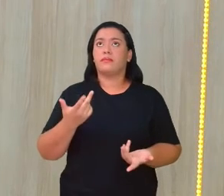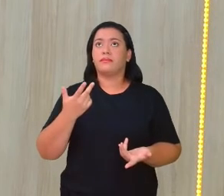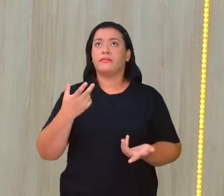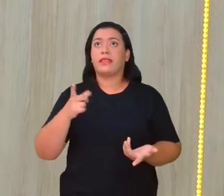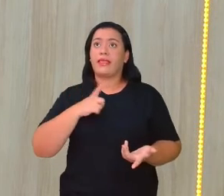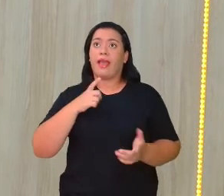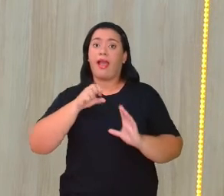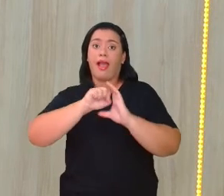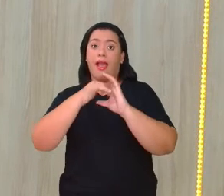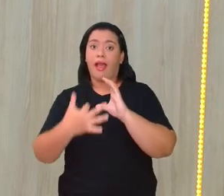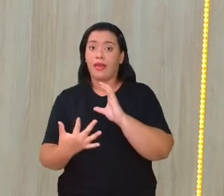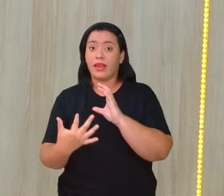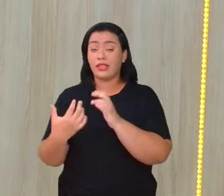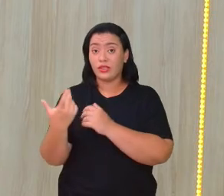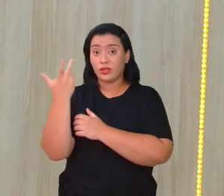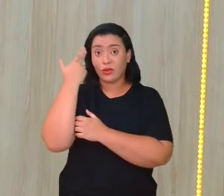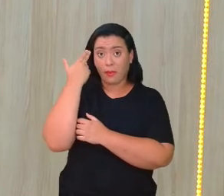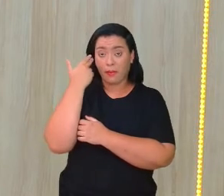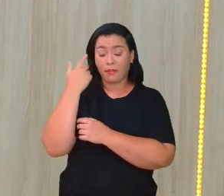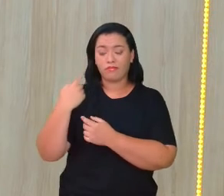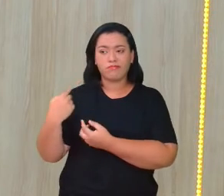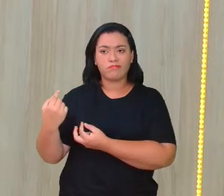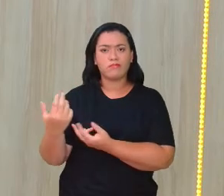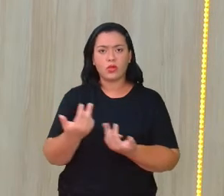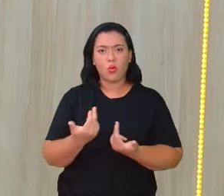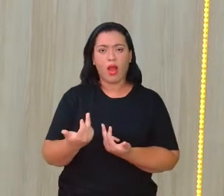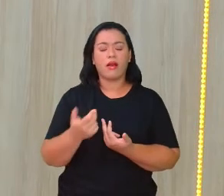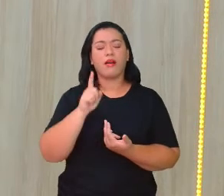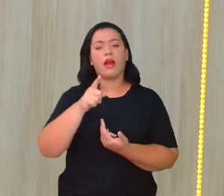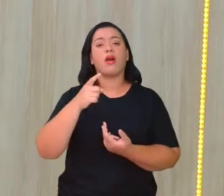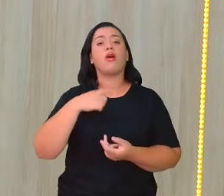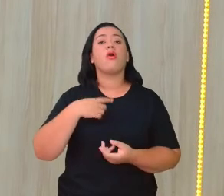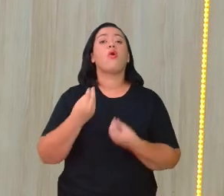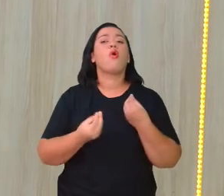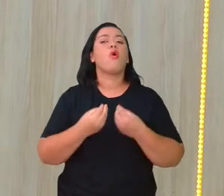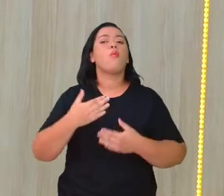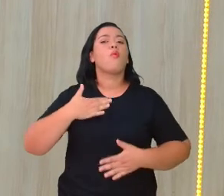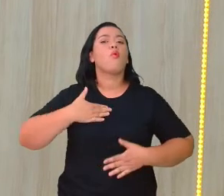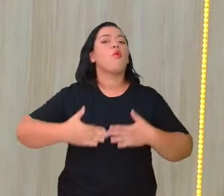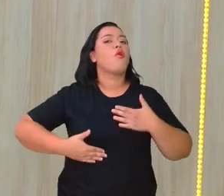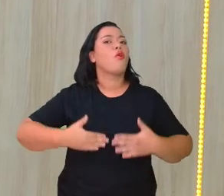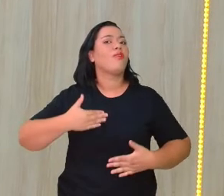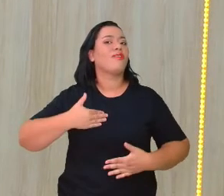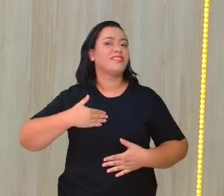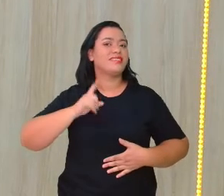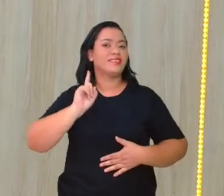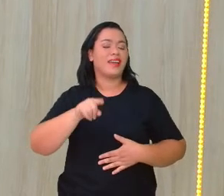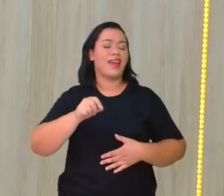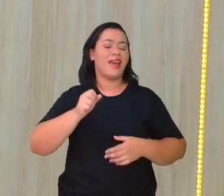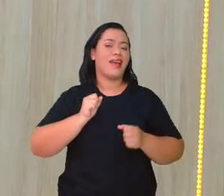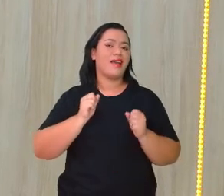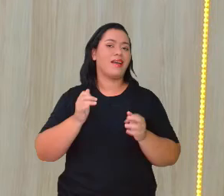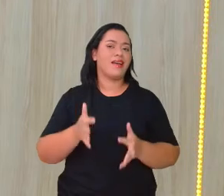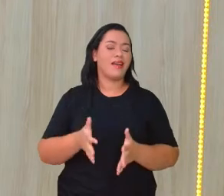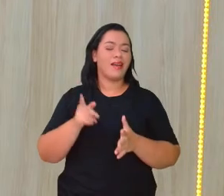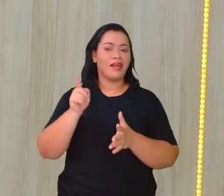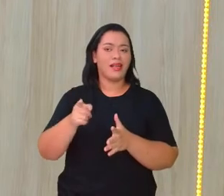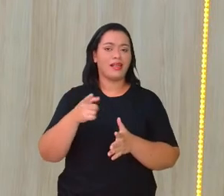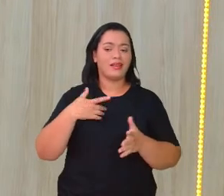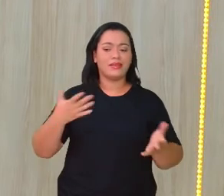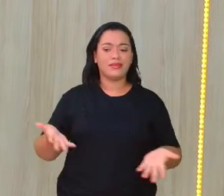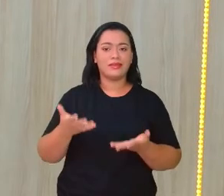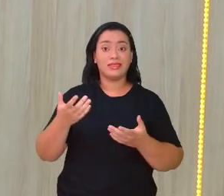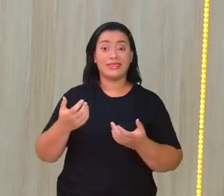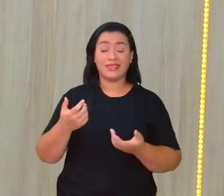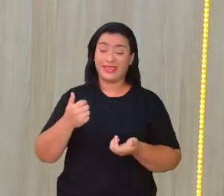essa característica em comum, a forma com que o organismo responde a um estímulo de exercício é